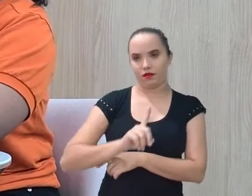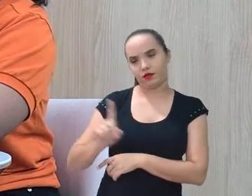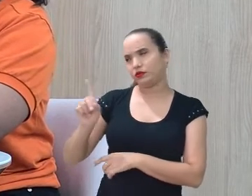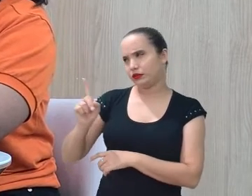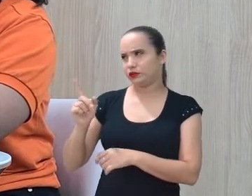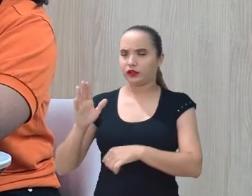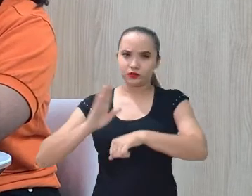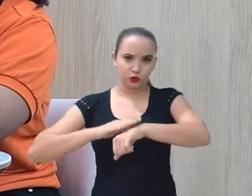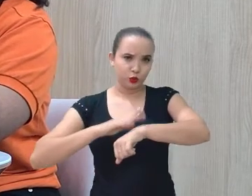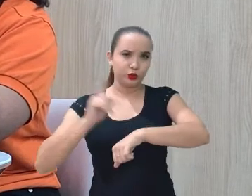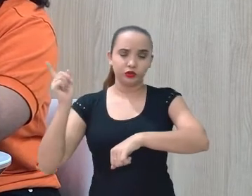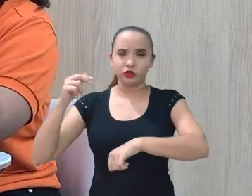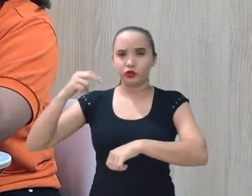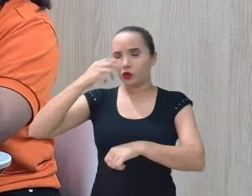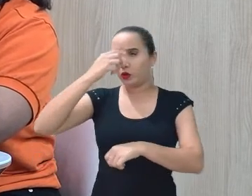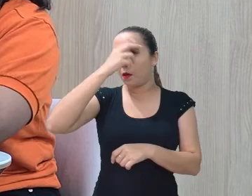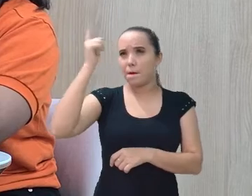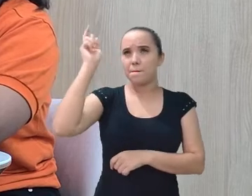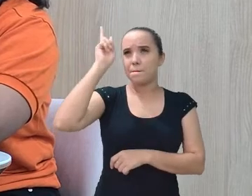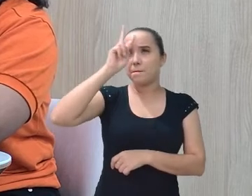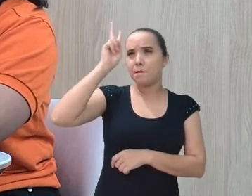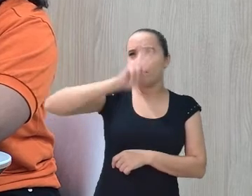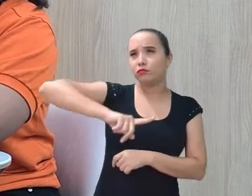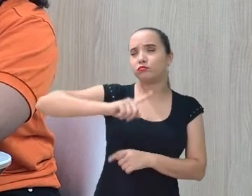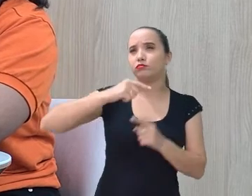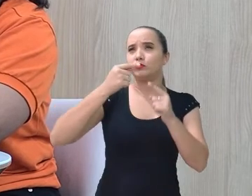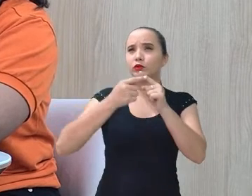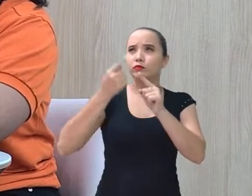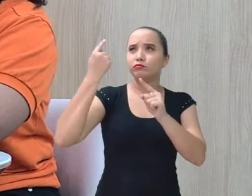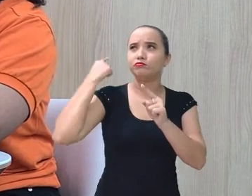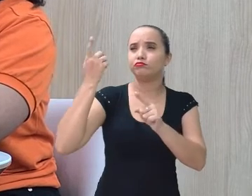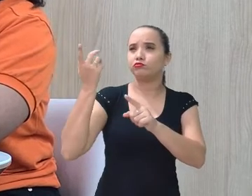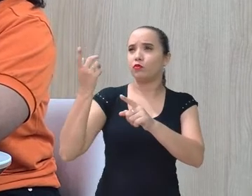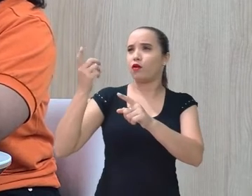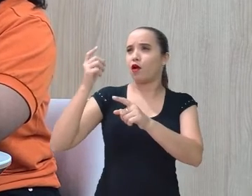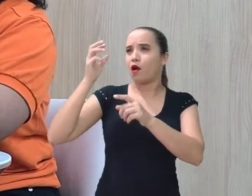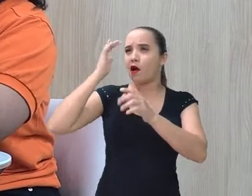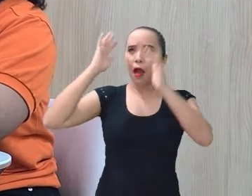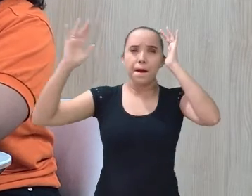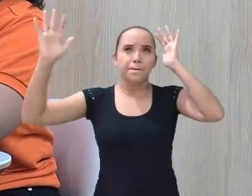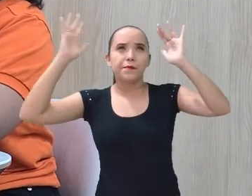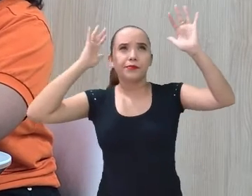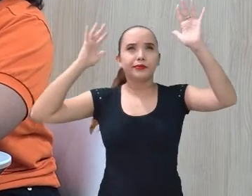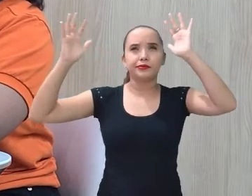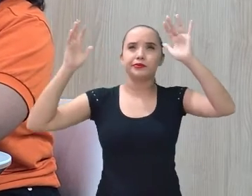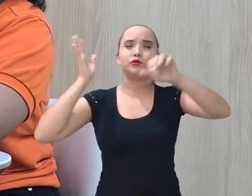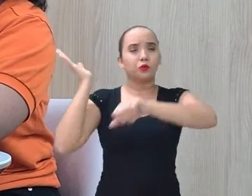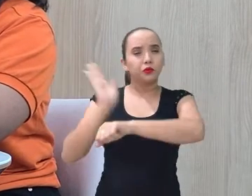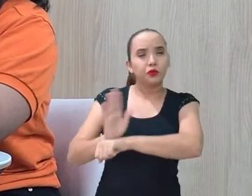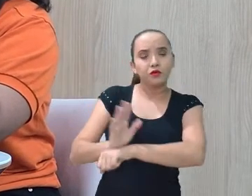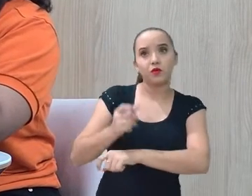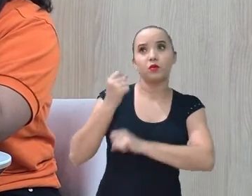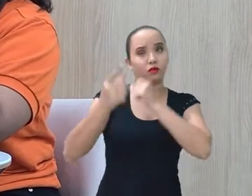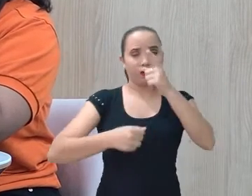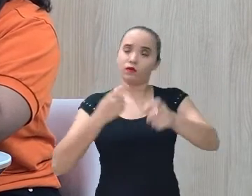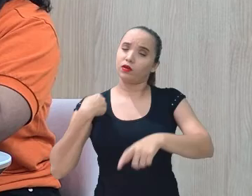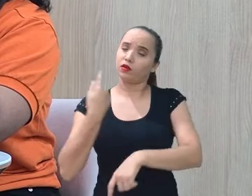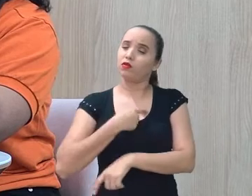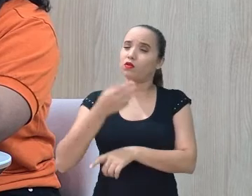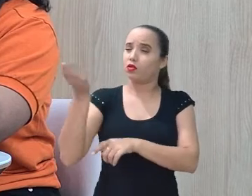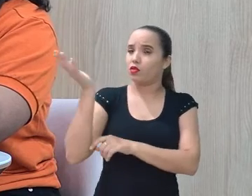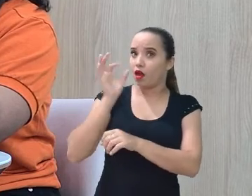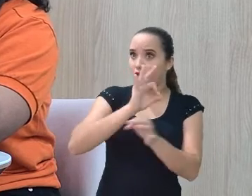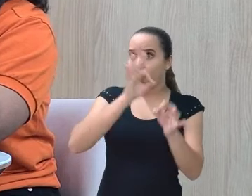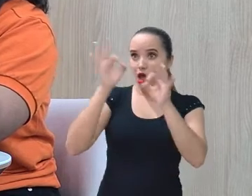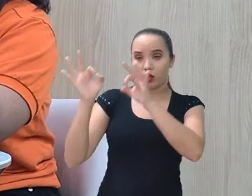a gente está saindo da nossa realidade e comprando a ideia do é. filme, né? De que aquilo tudo existe e tal. E aí, quando a gente coloca